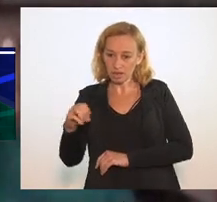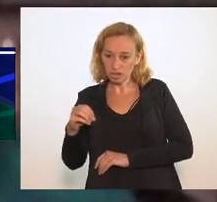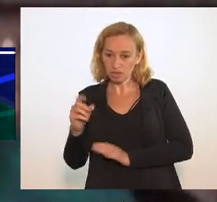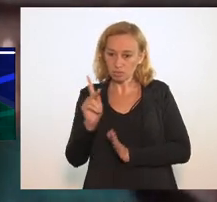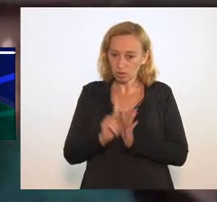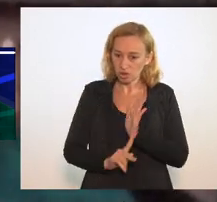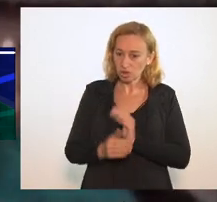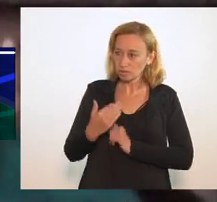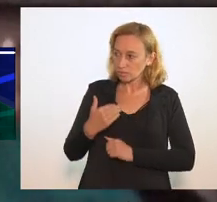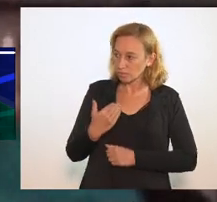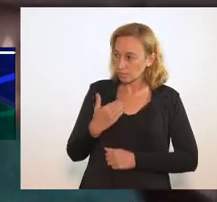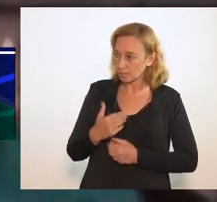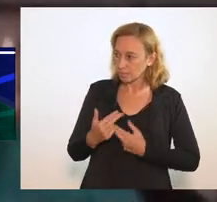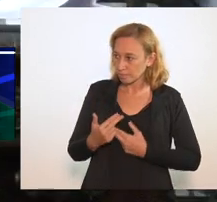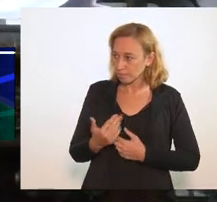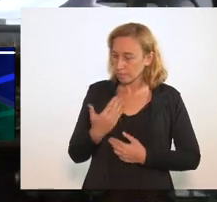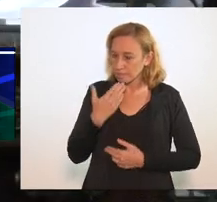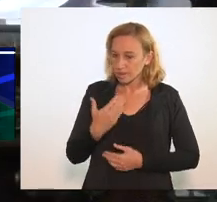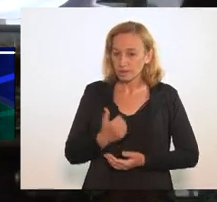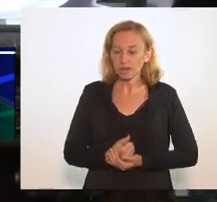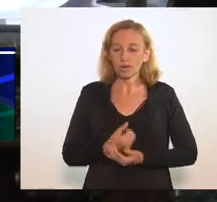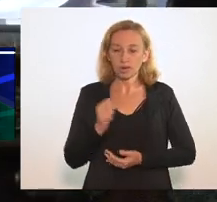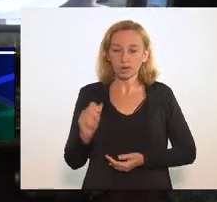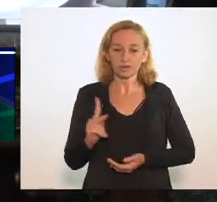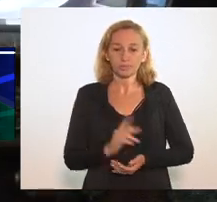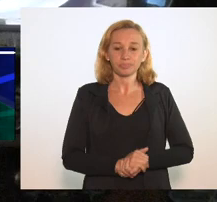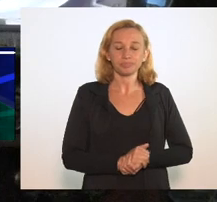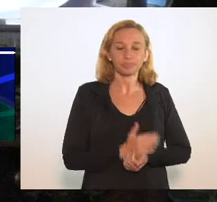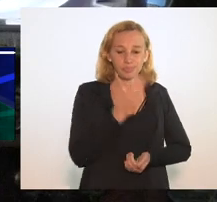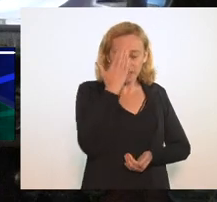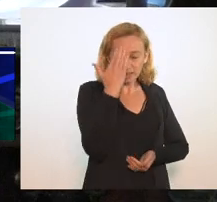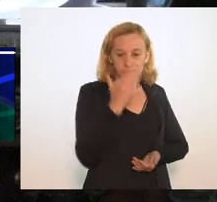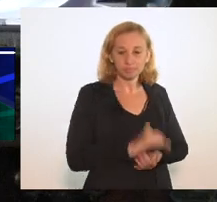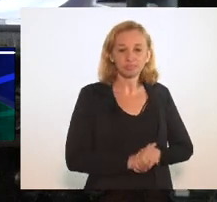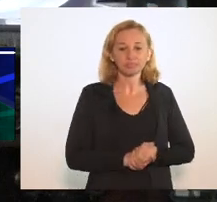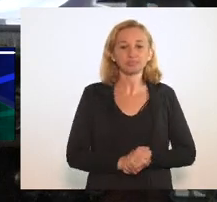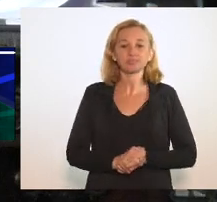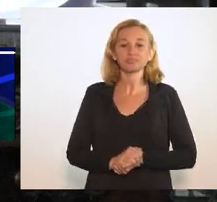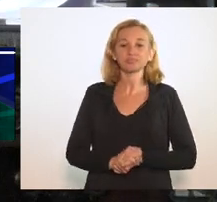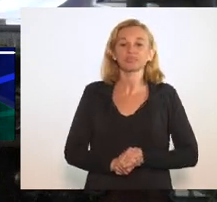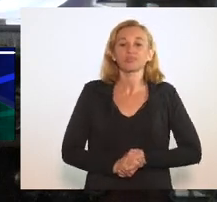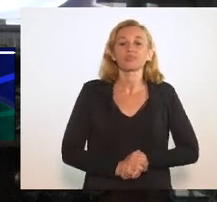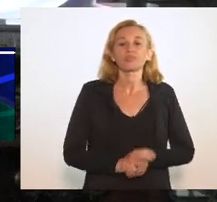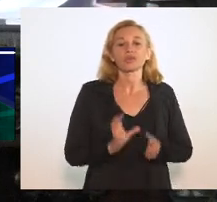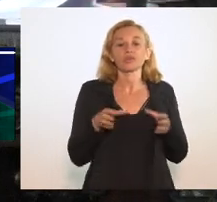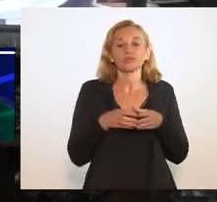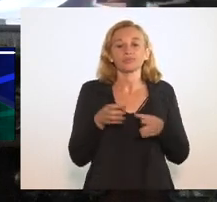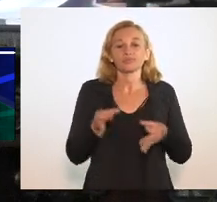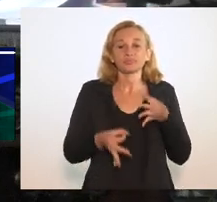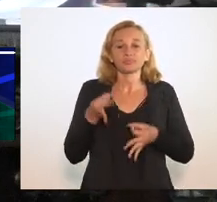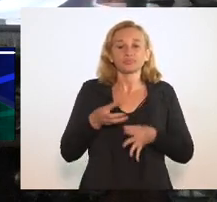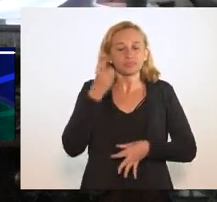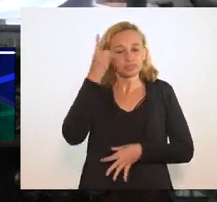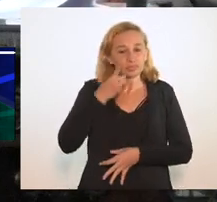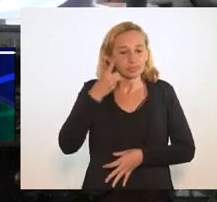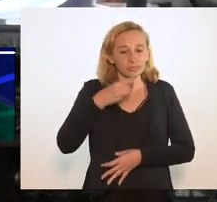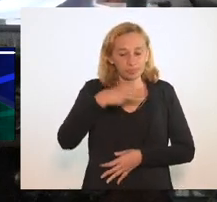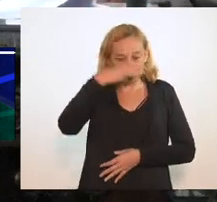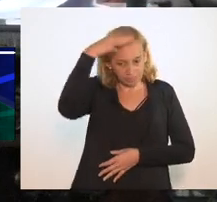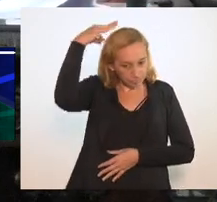gentileza. Ok. Obrigada. Para emitir parecer pela Comissão de Constituição e Justiça, deputado Márcio